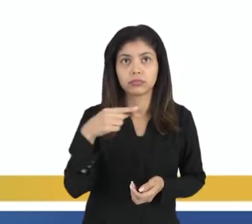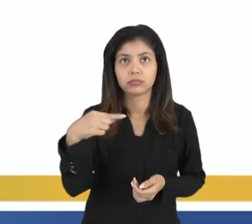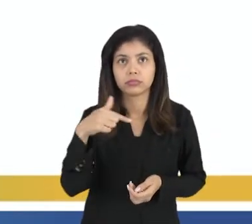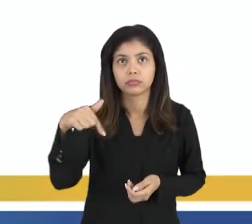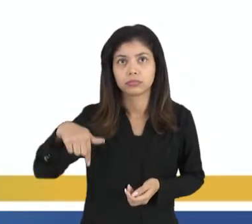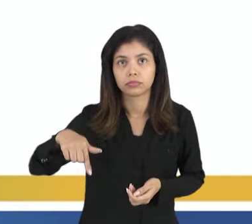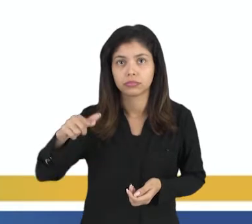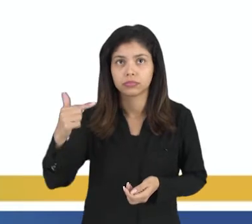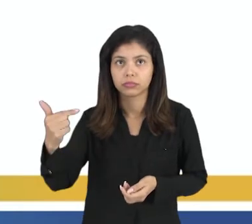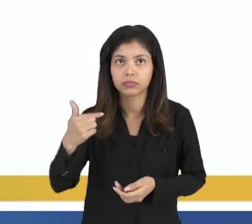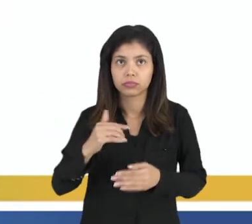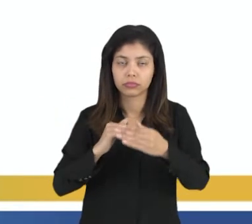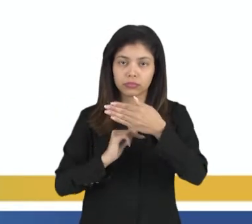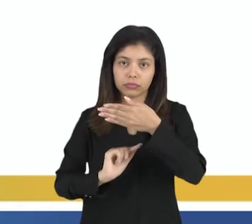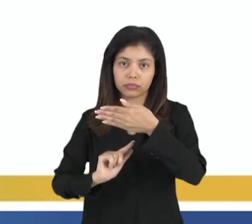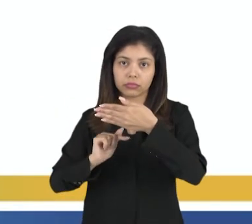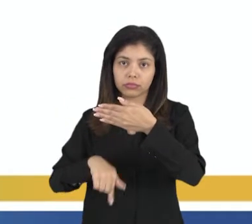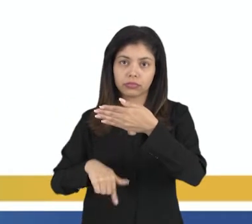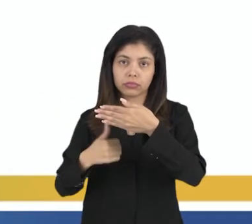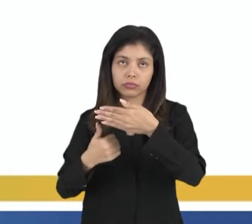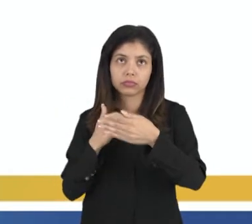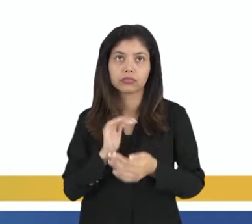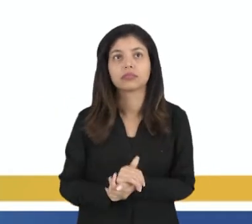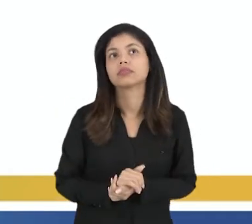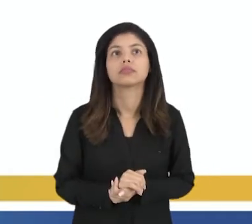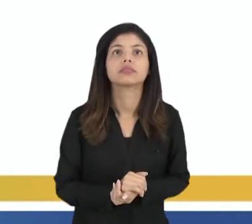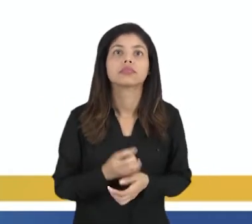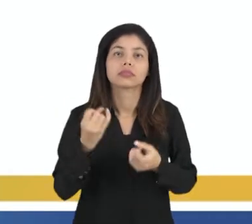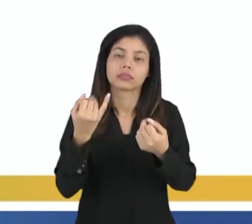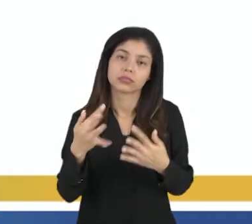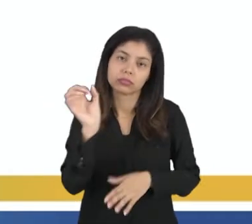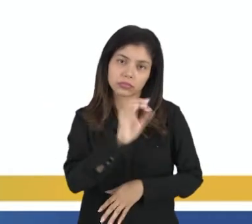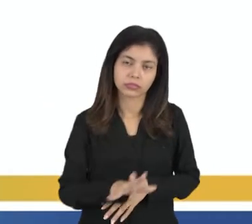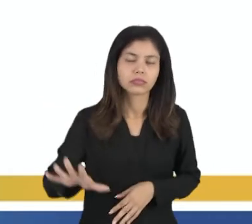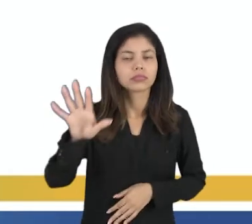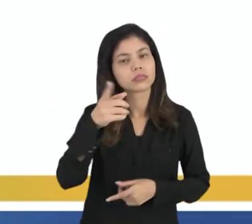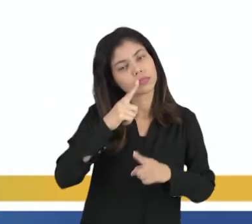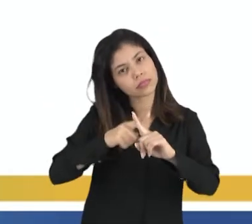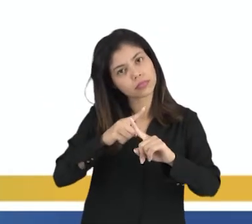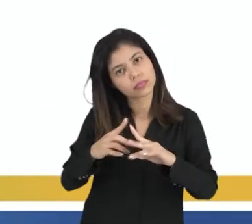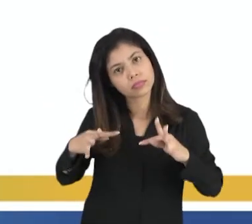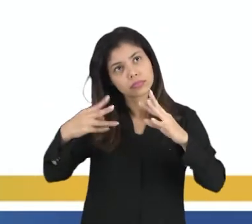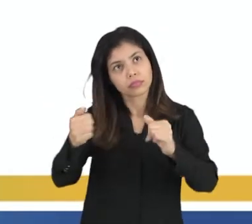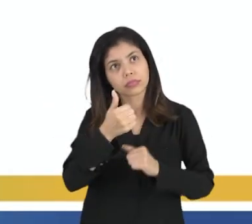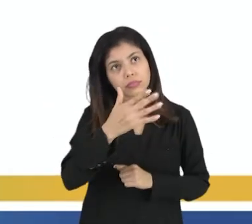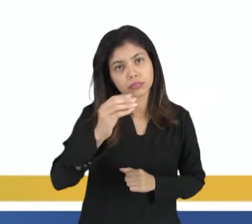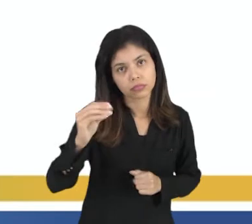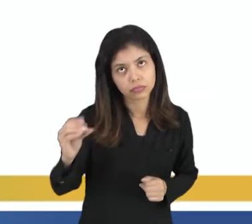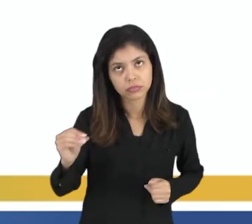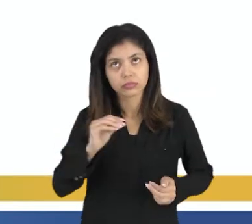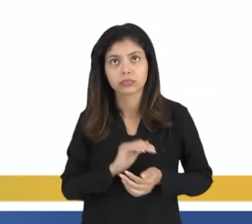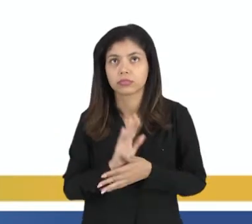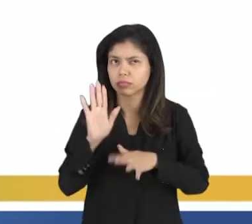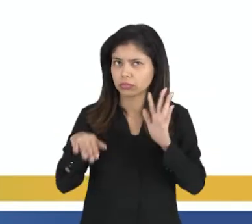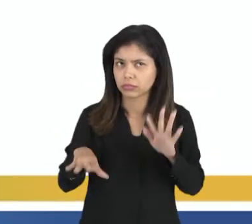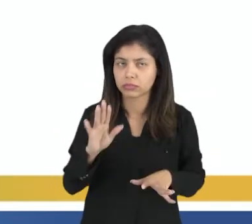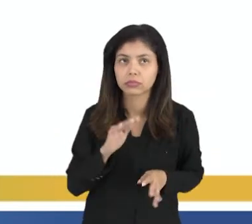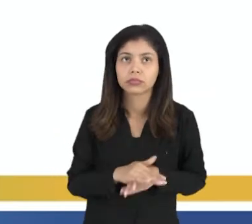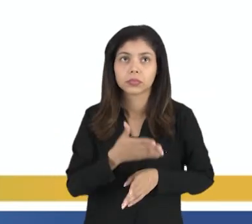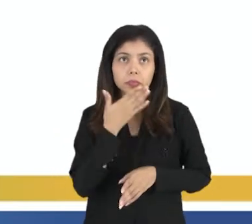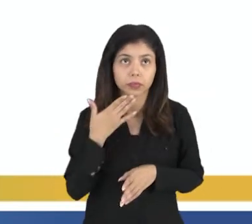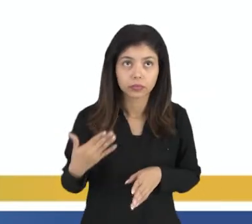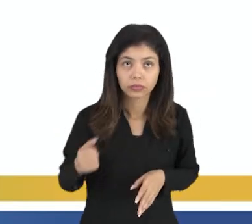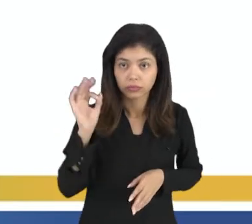Tudo bem? Como o rendimento é dado em percentuais, geralmente a gente multiplica isso por 100, tá? Para dar